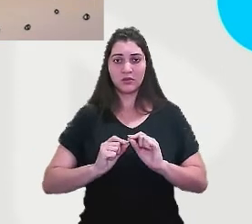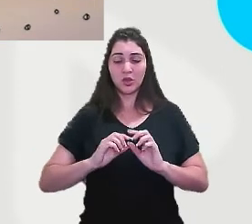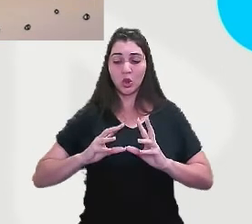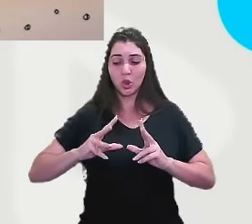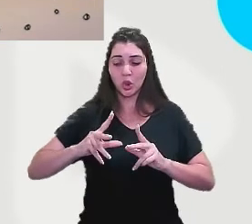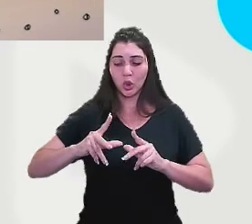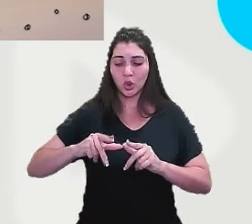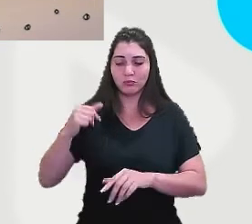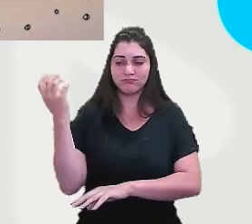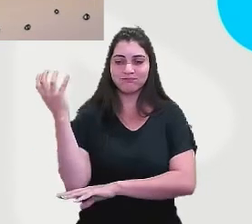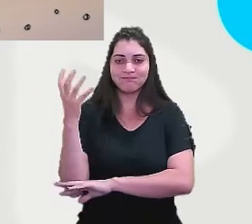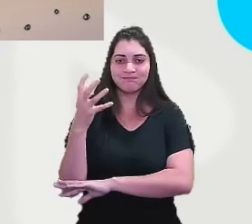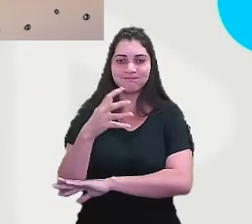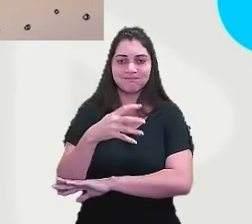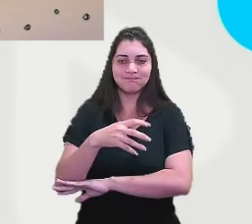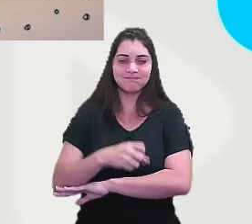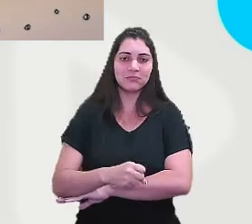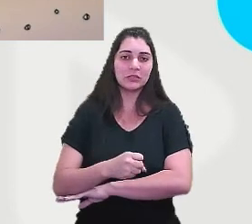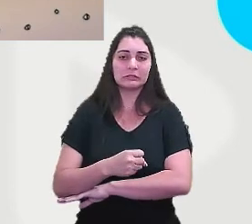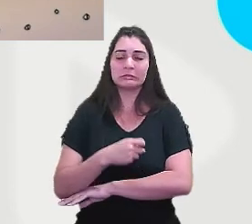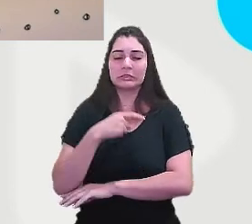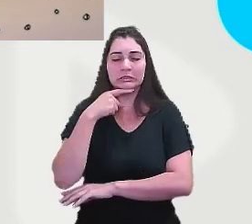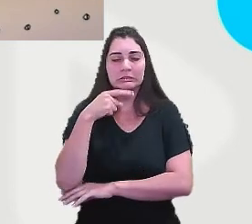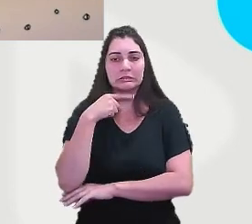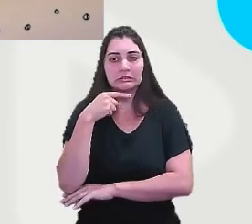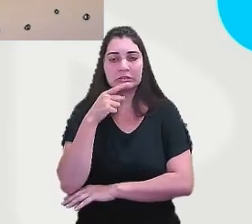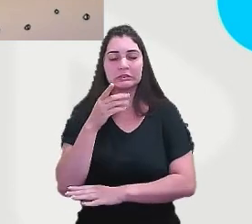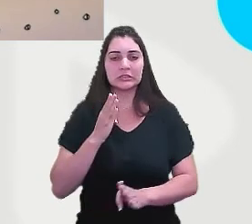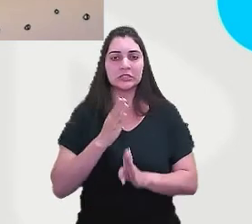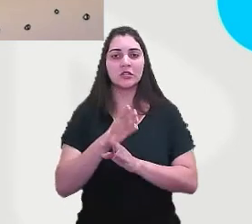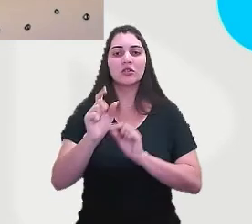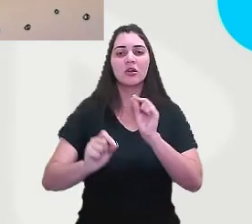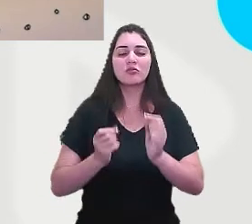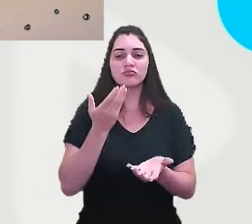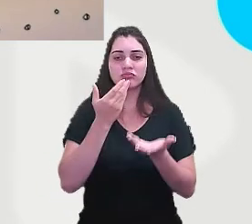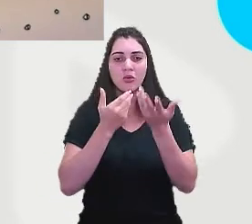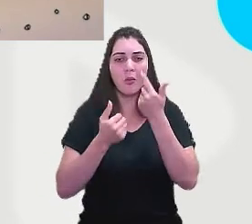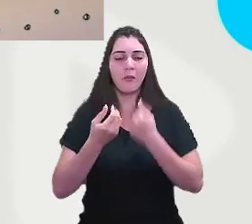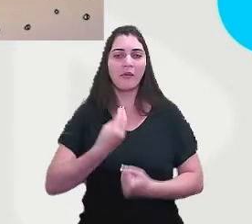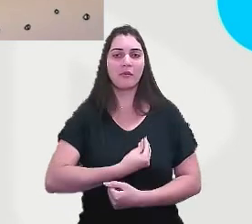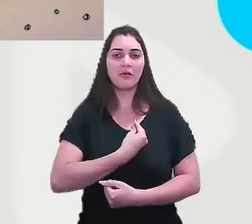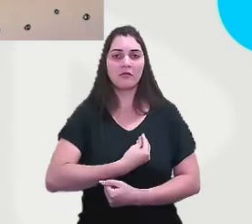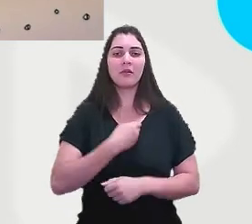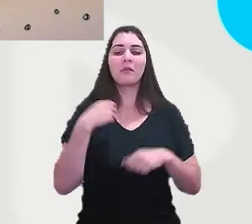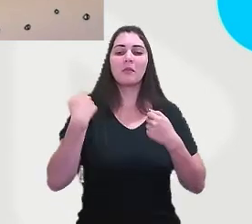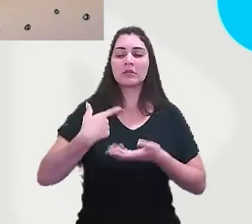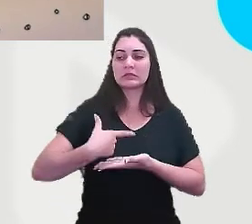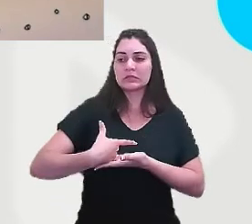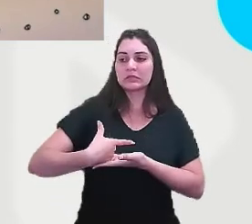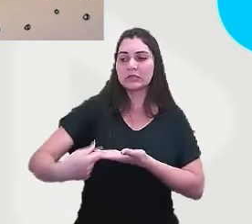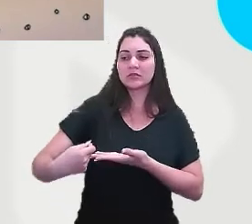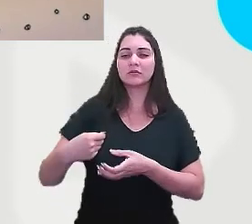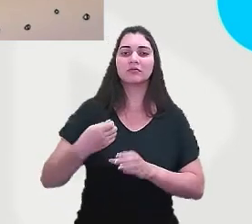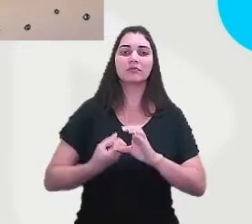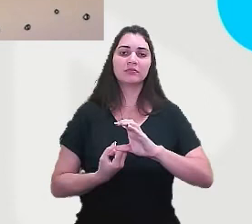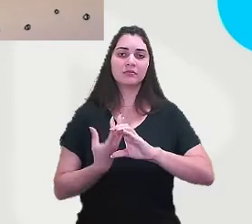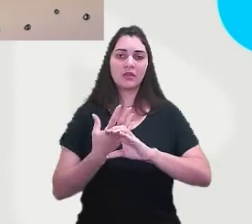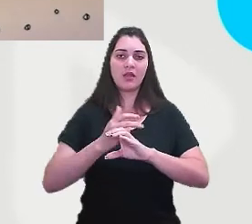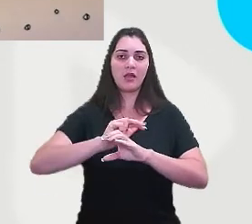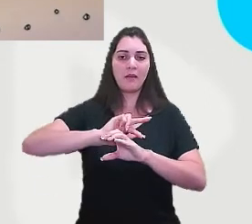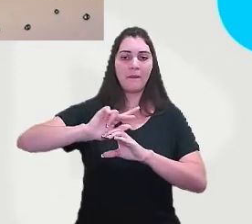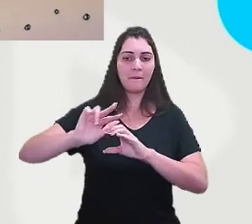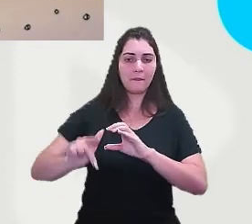todo destruído. Eles já não vão conseguir mais encontrar alimento para sobreviver e vão ter que sair dali. Portanto, a biodiversidade